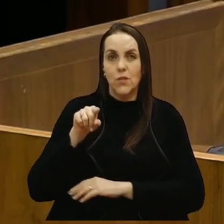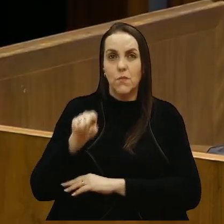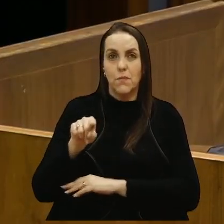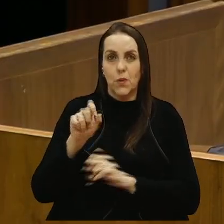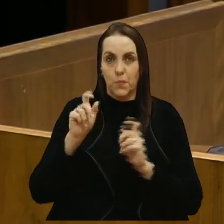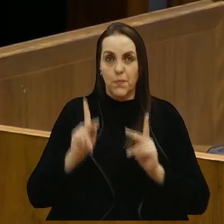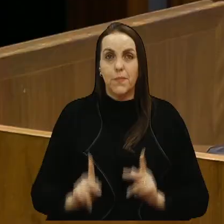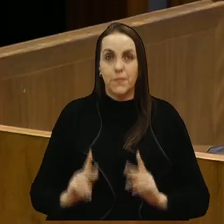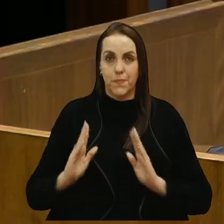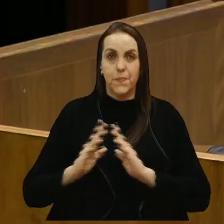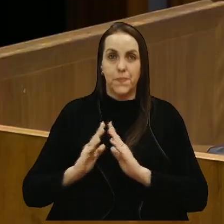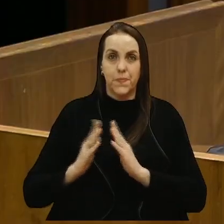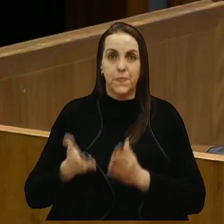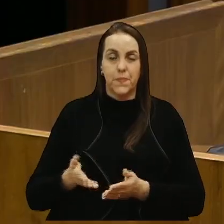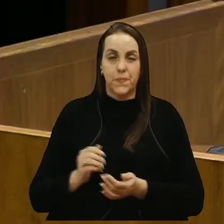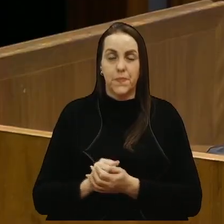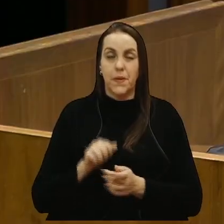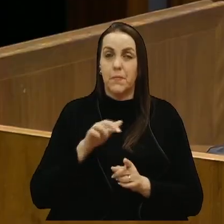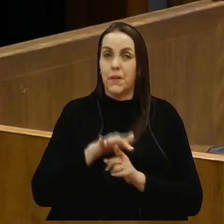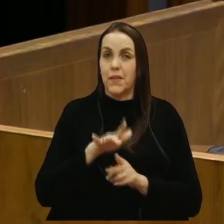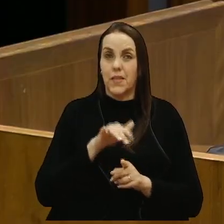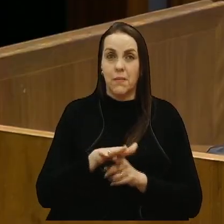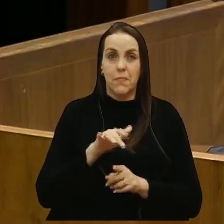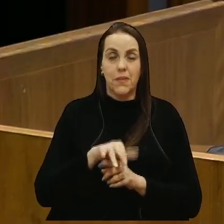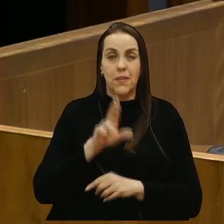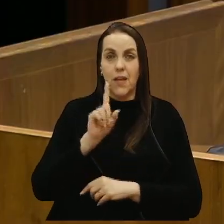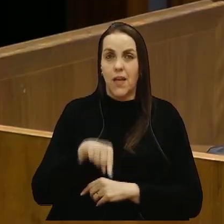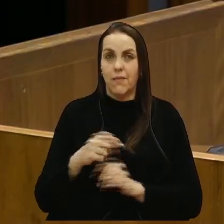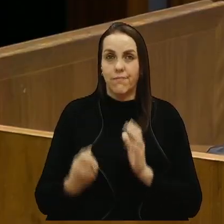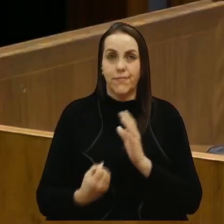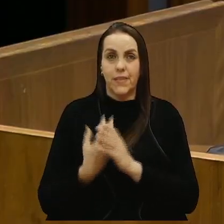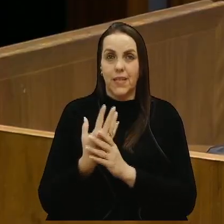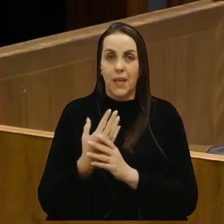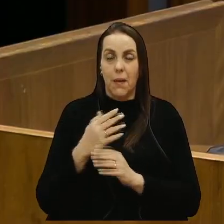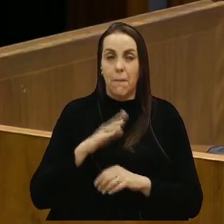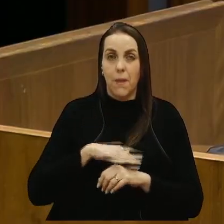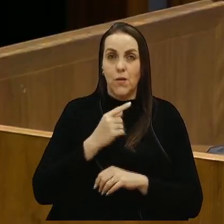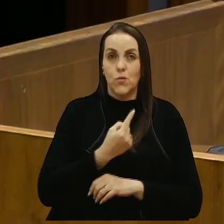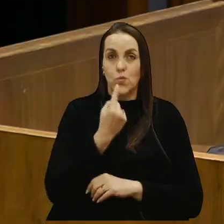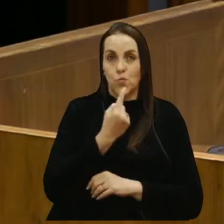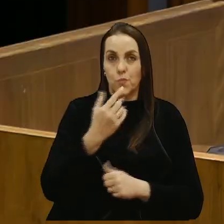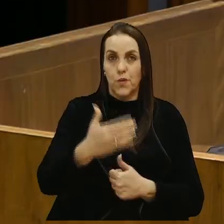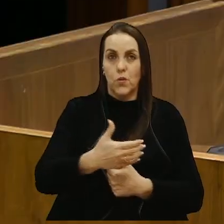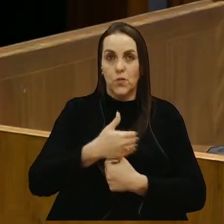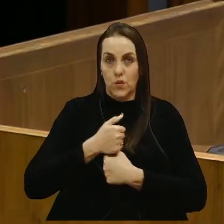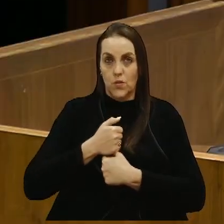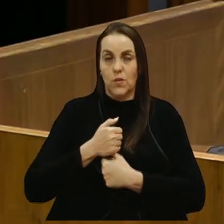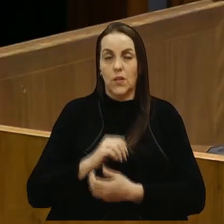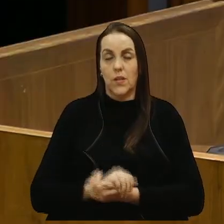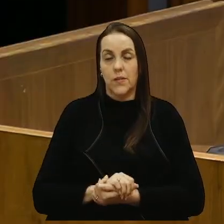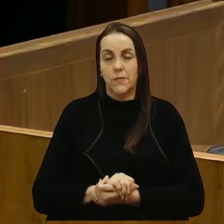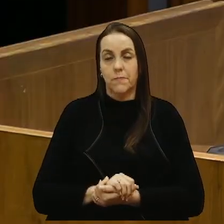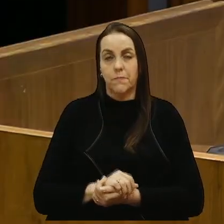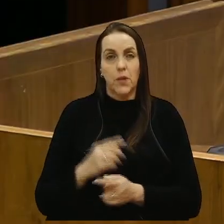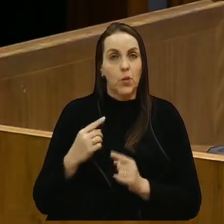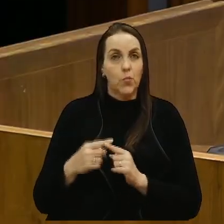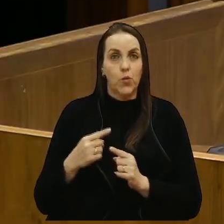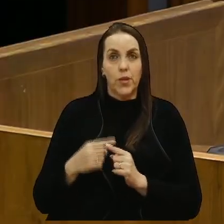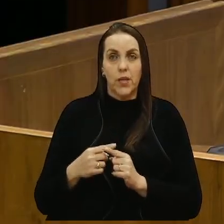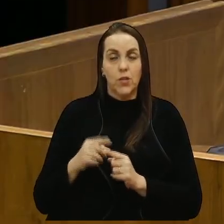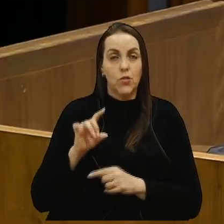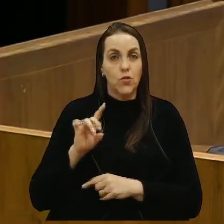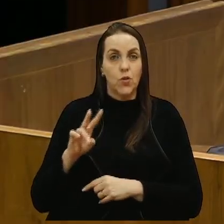habitantes. Mas a demanda é que se crie pelo menos mais um conselho tutelar, na medida em que são